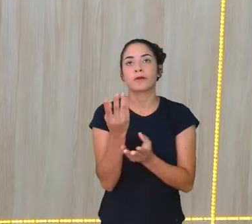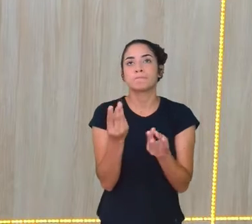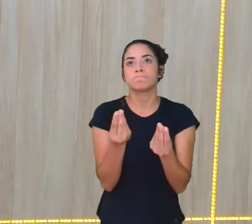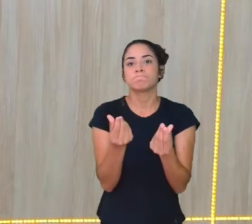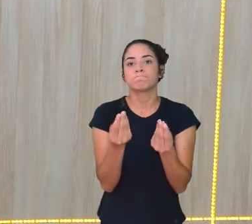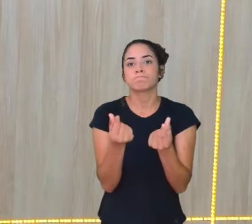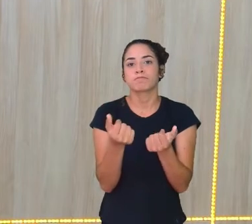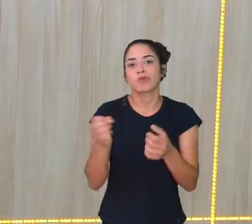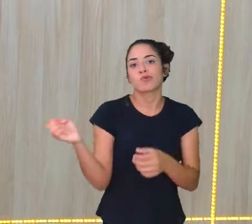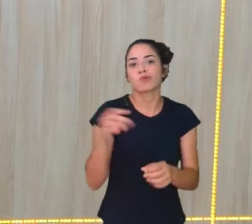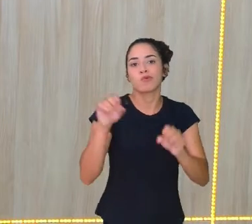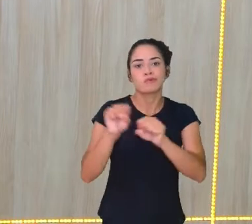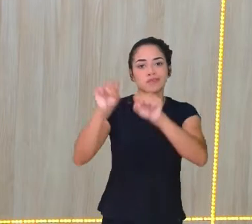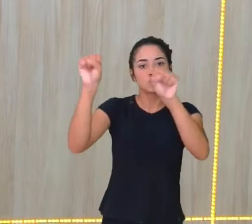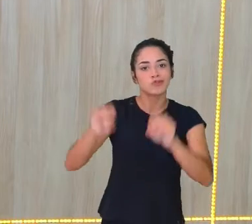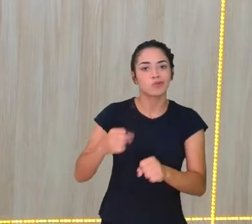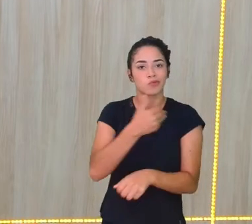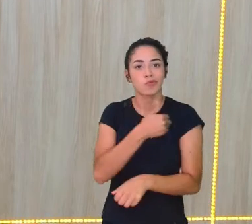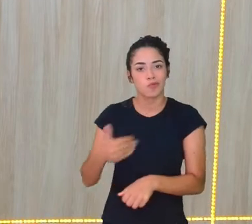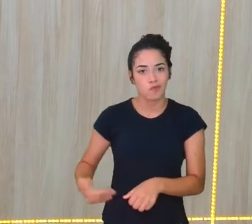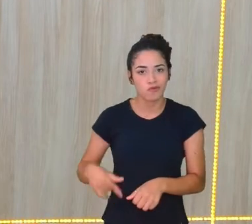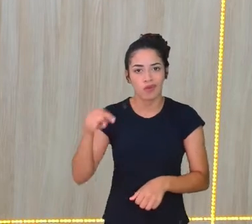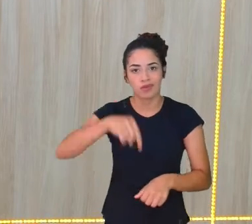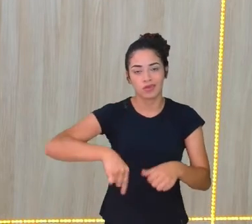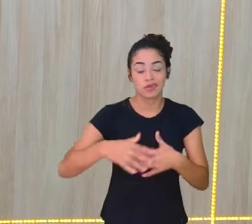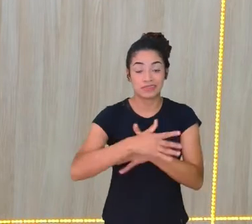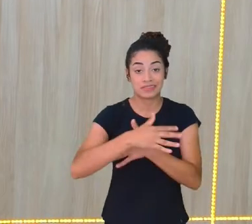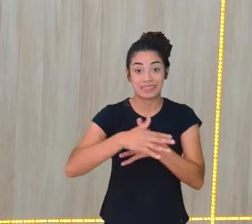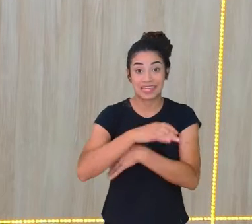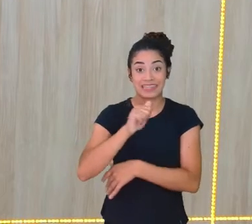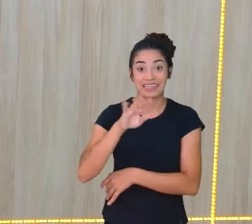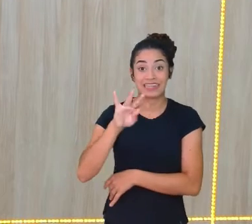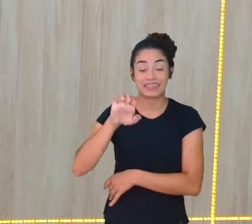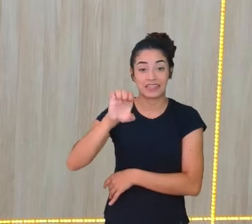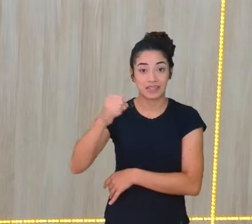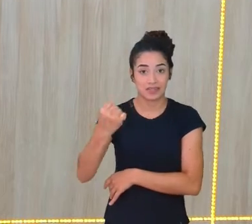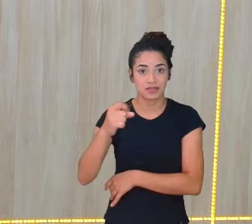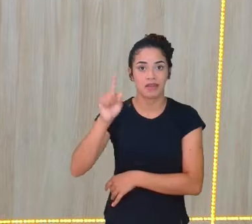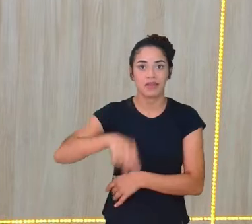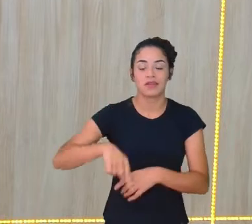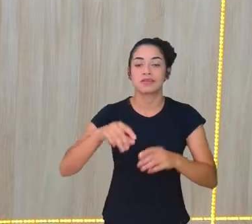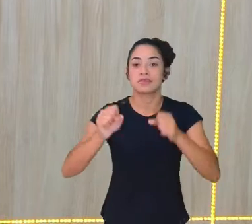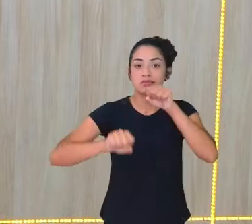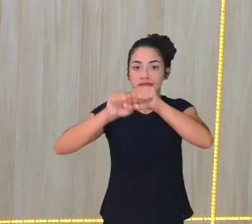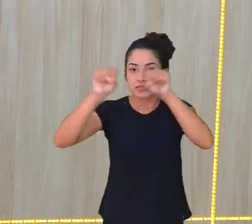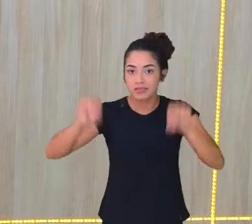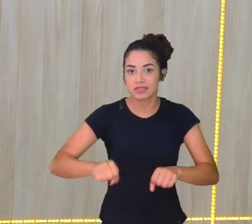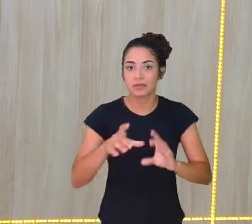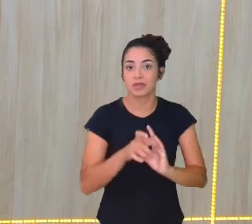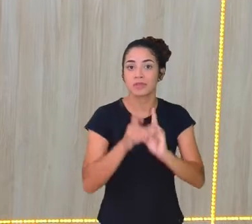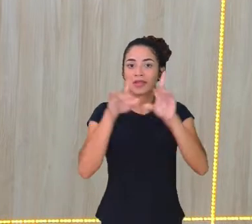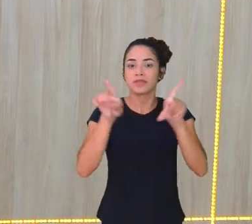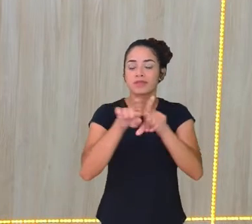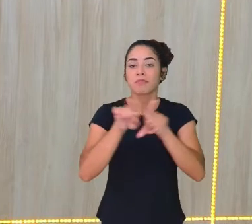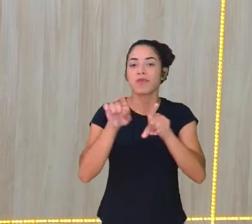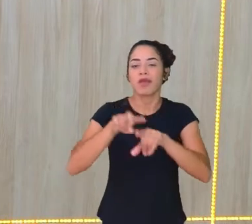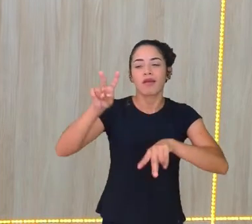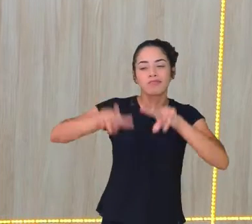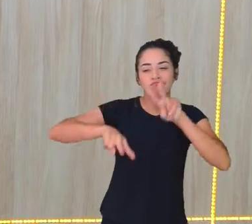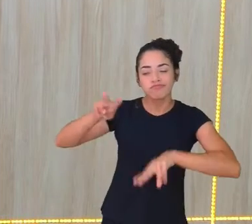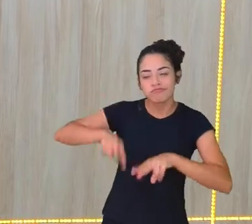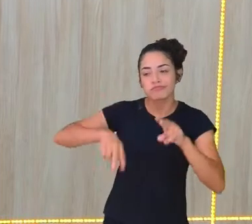esse novo sistema, né, de governo aqui em Atenas, que é o sistema democrático, e analisar as características